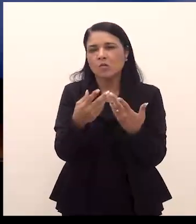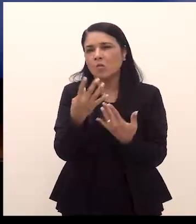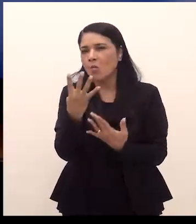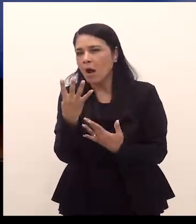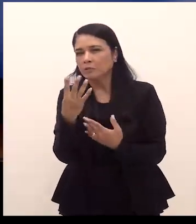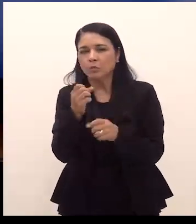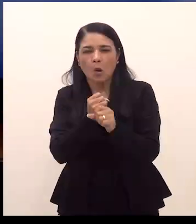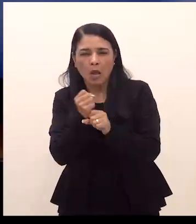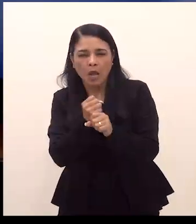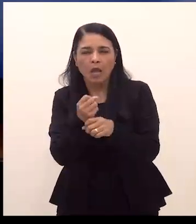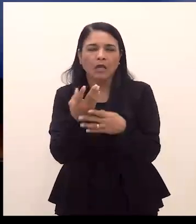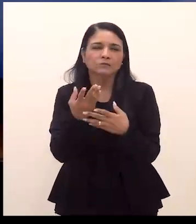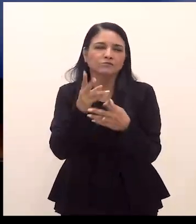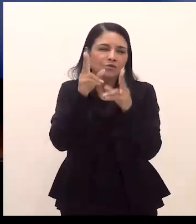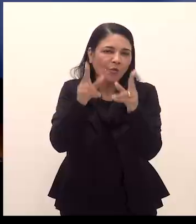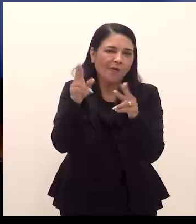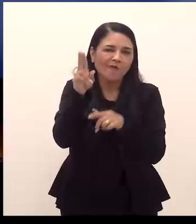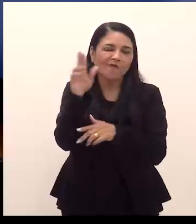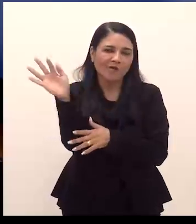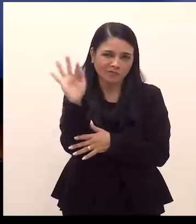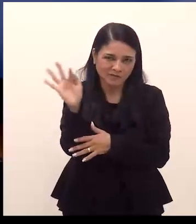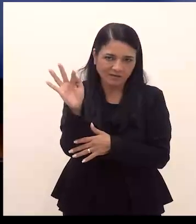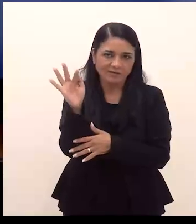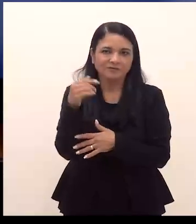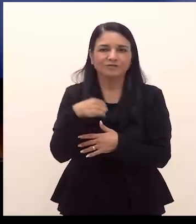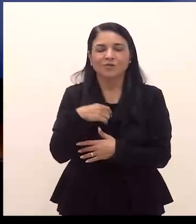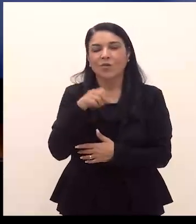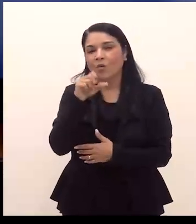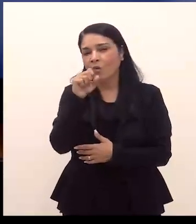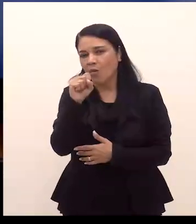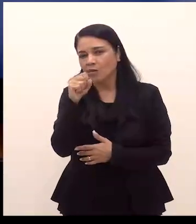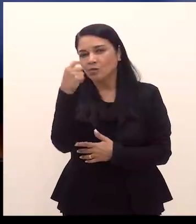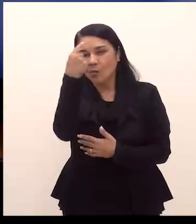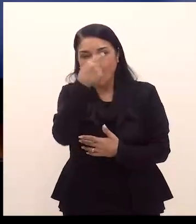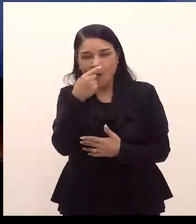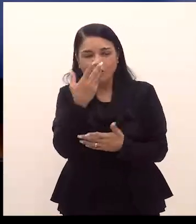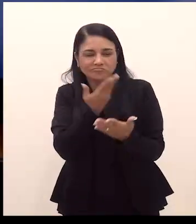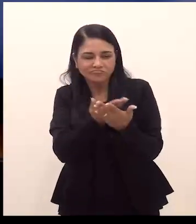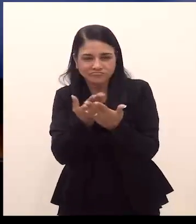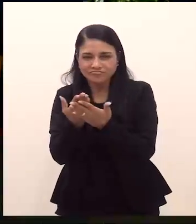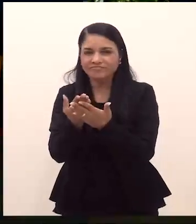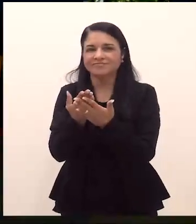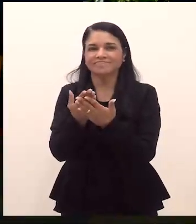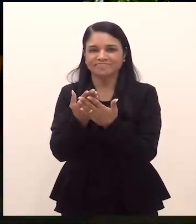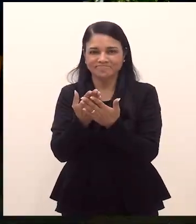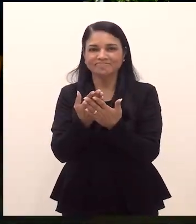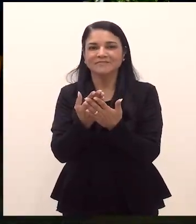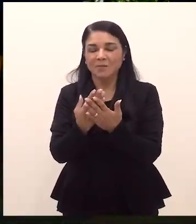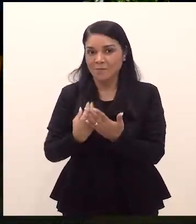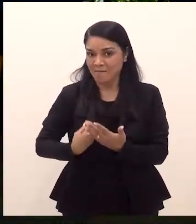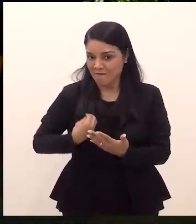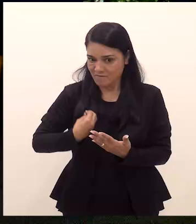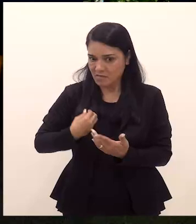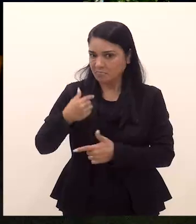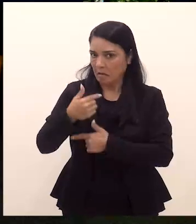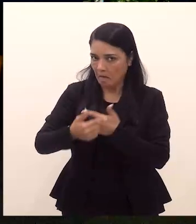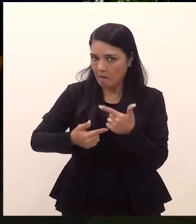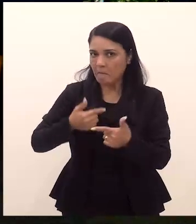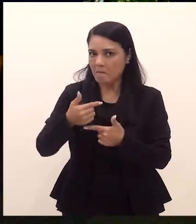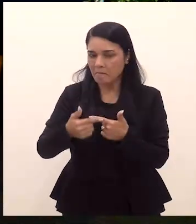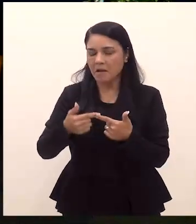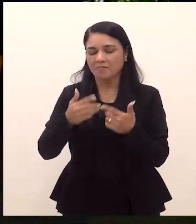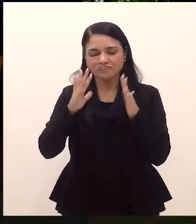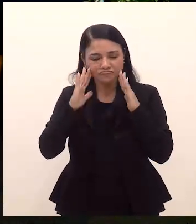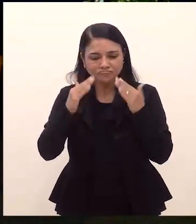Sim. Tempo de uma faculdade, tempo de uns bons anos estudando umas 8 horas por dia, né? Para você ficar... Uma vida praticamente